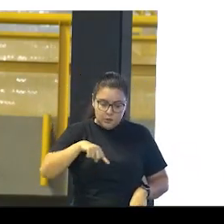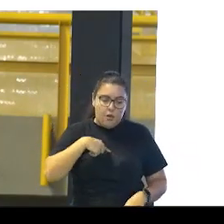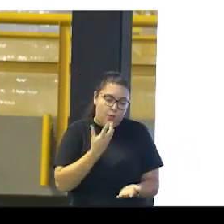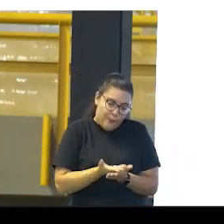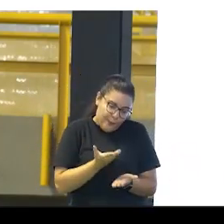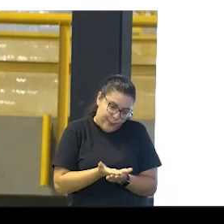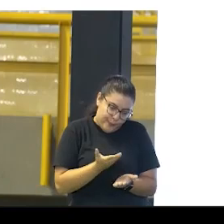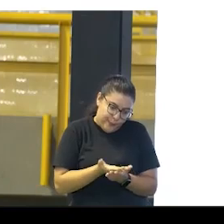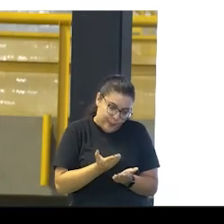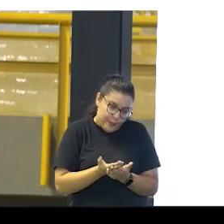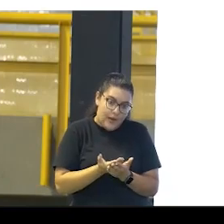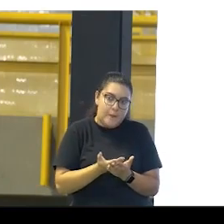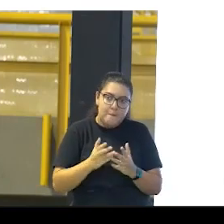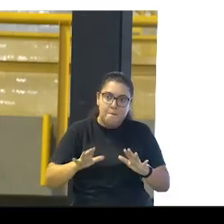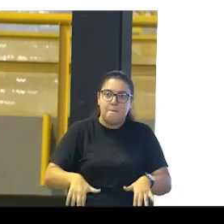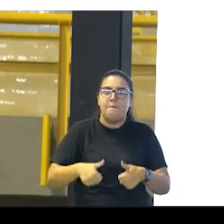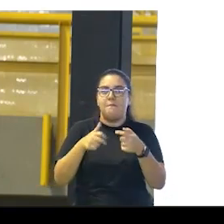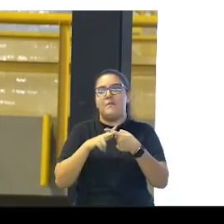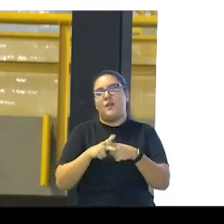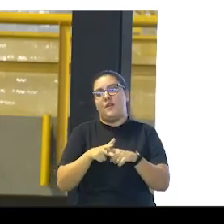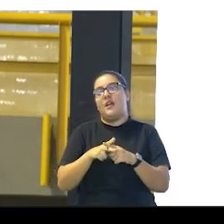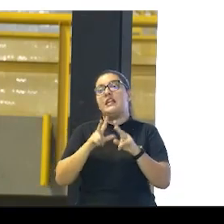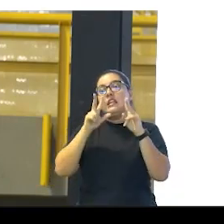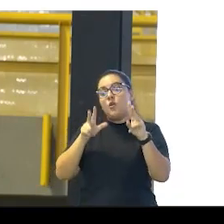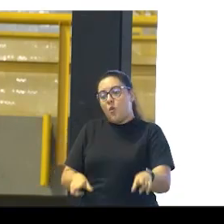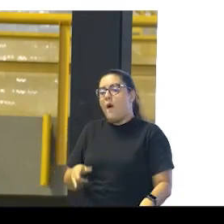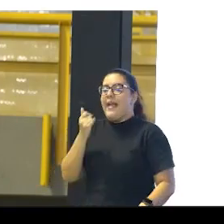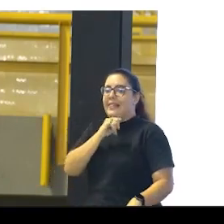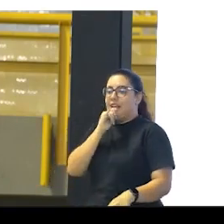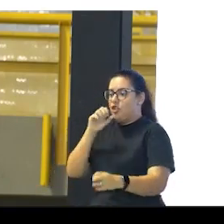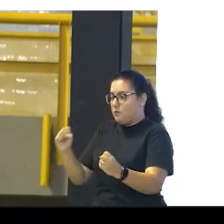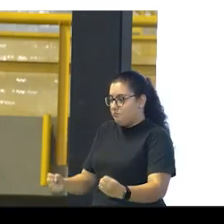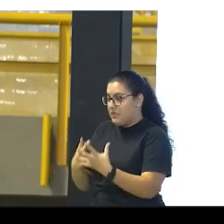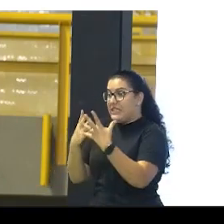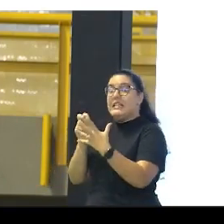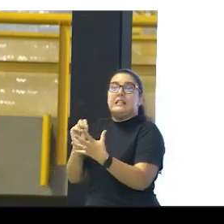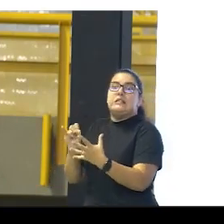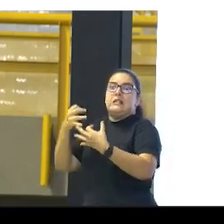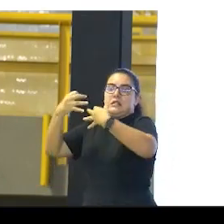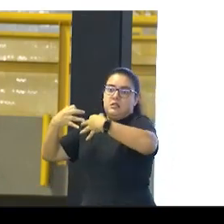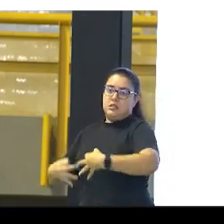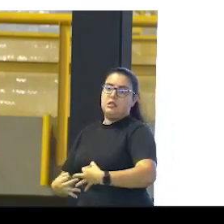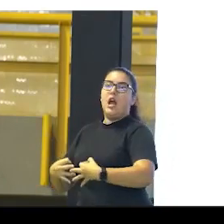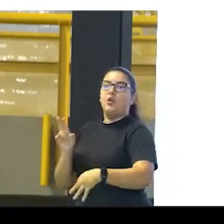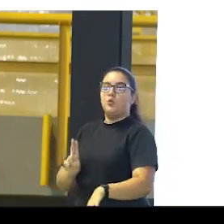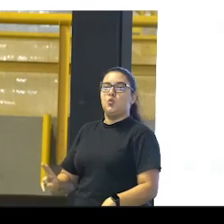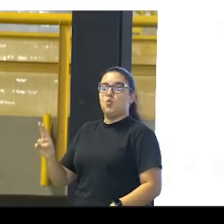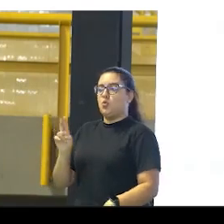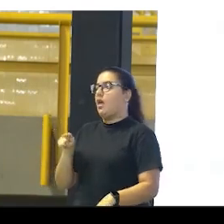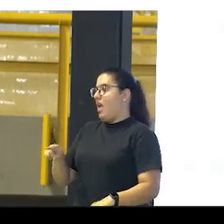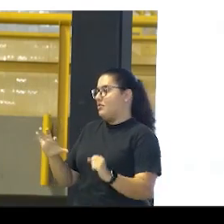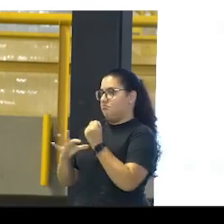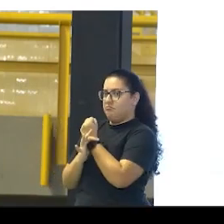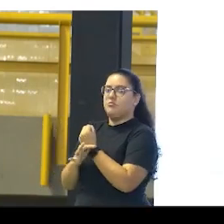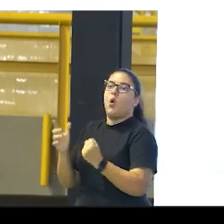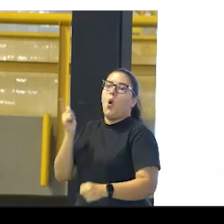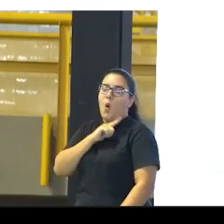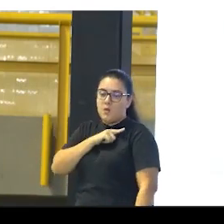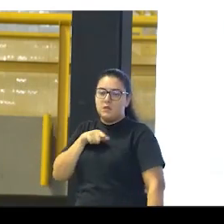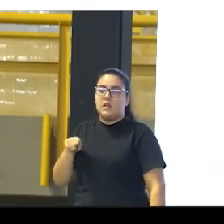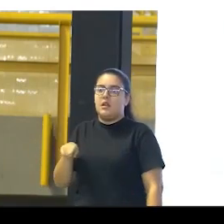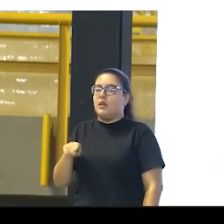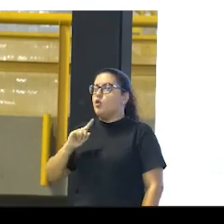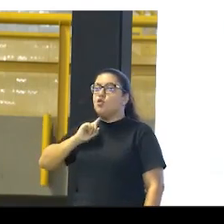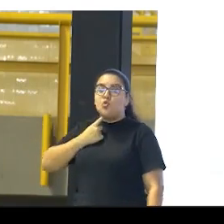existem acidentes. A mesma coisa na energia nuclear. Se manuseada corretamente, ela é segura, ela